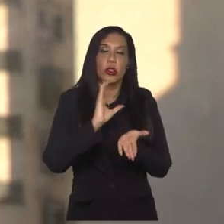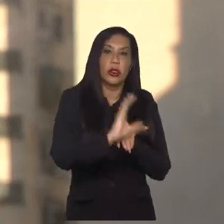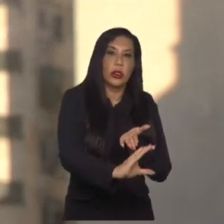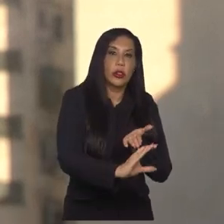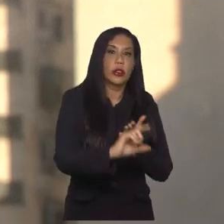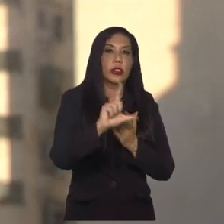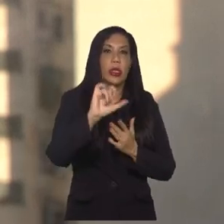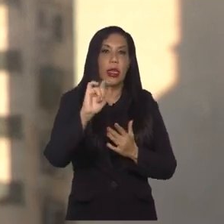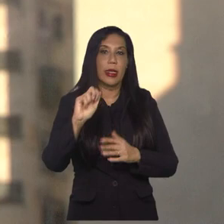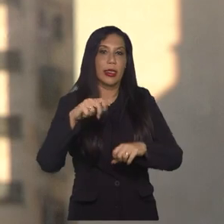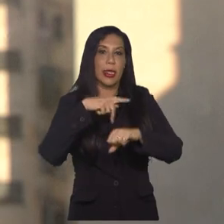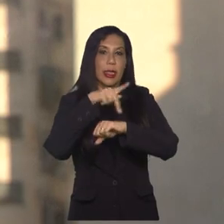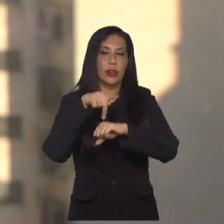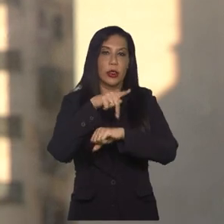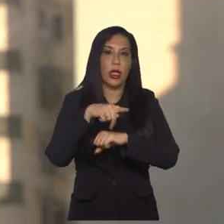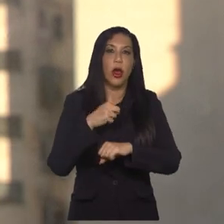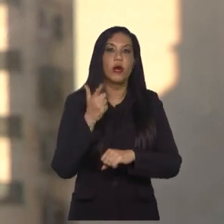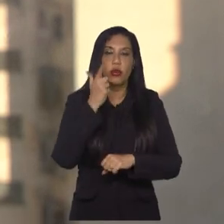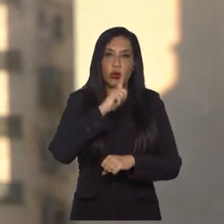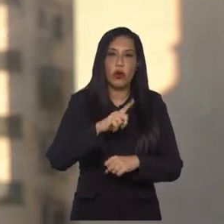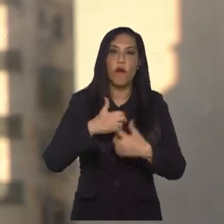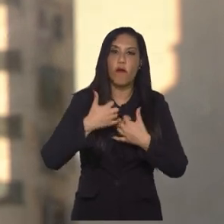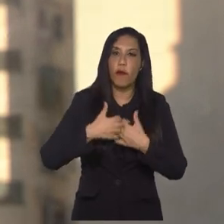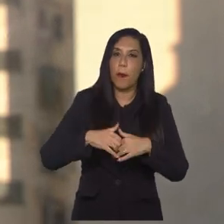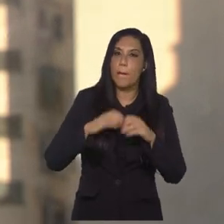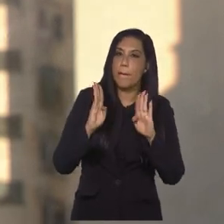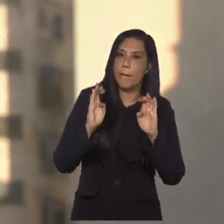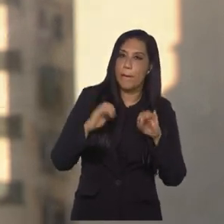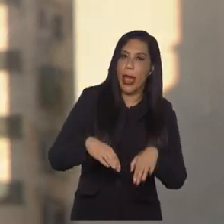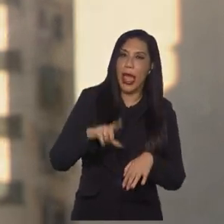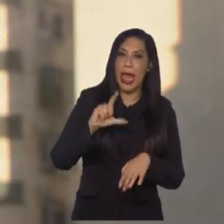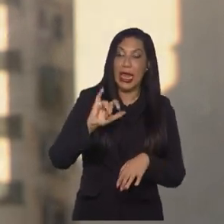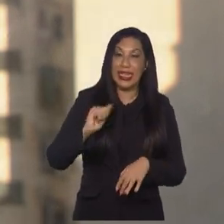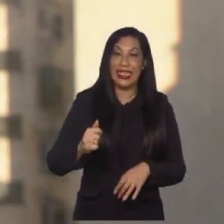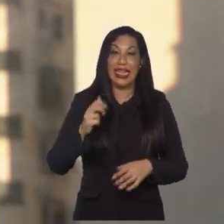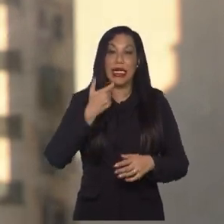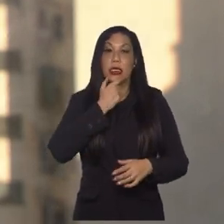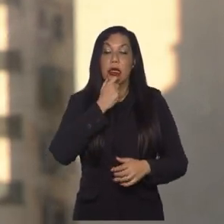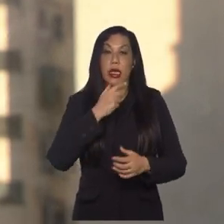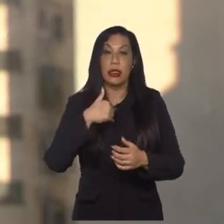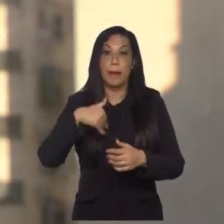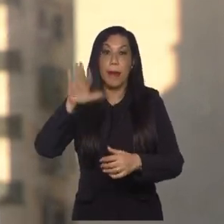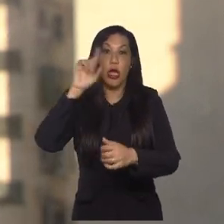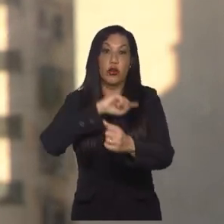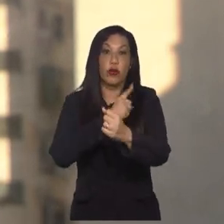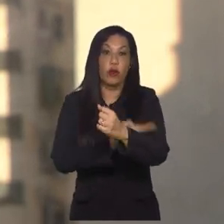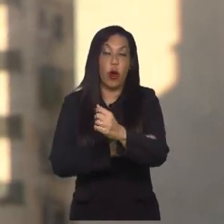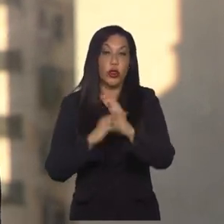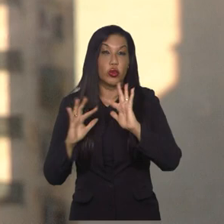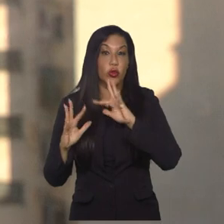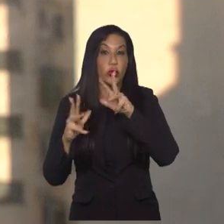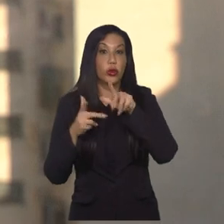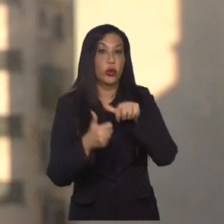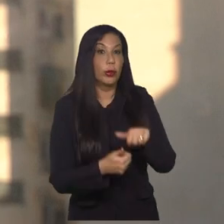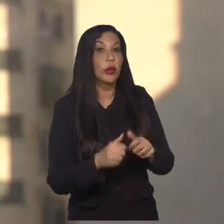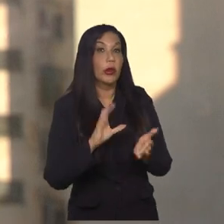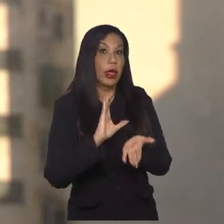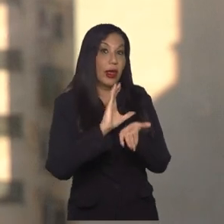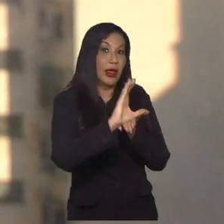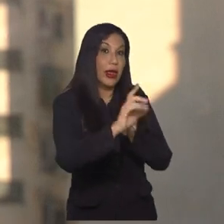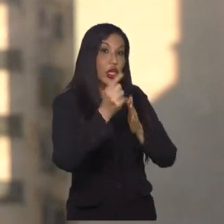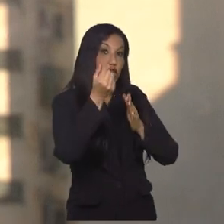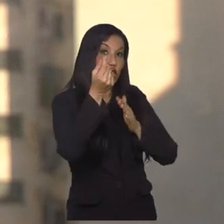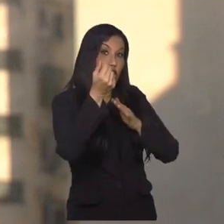que funcionaram. Hoje, sem dúvida alguma, como a gente já havia colocado, a liga inglesa é uma das mais fortes do mundo, se não a mais forte. Isso tem muito a ver com o investimento